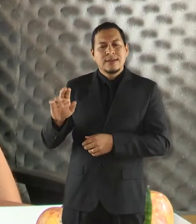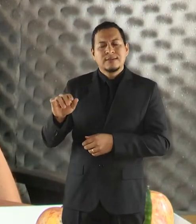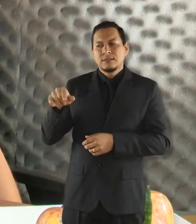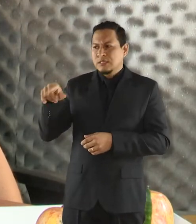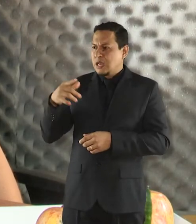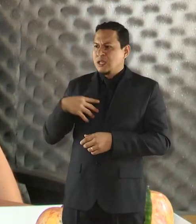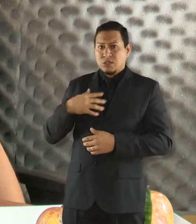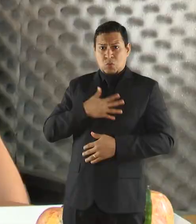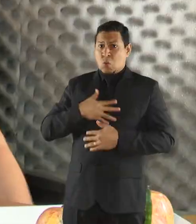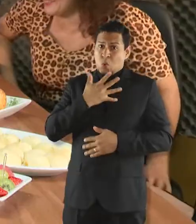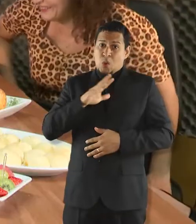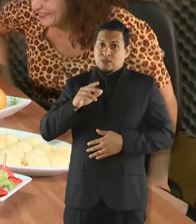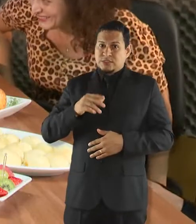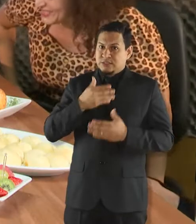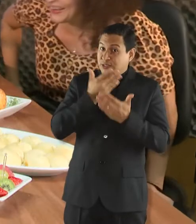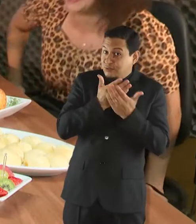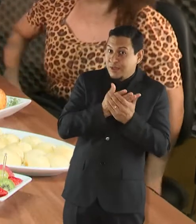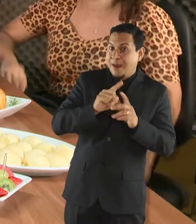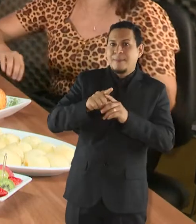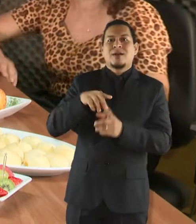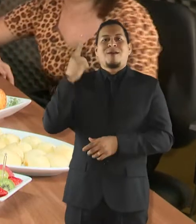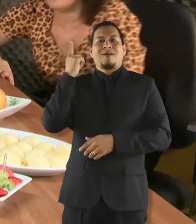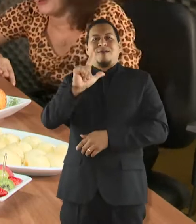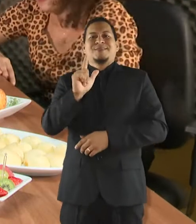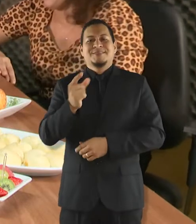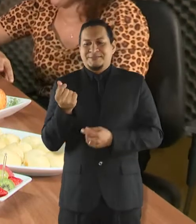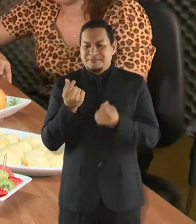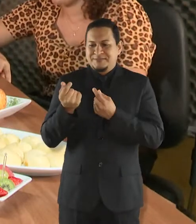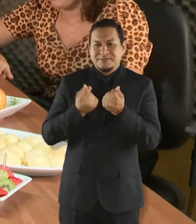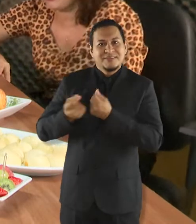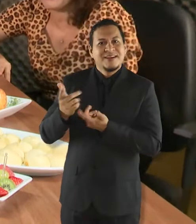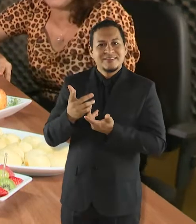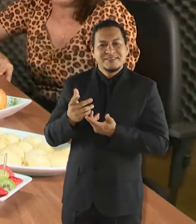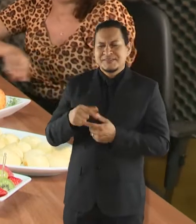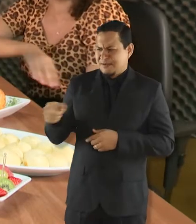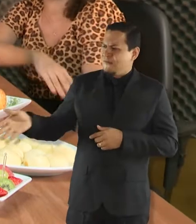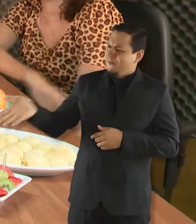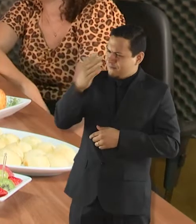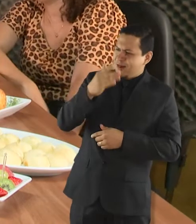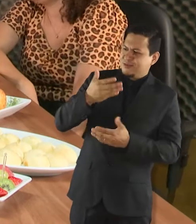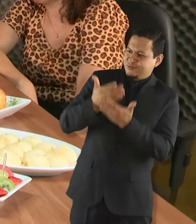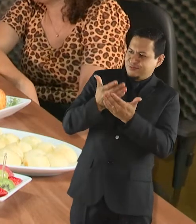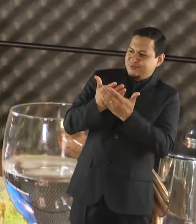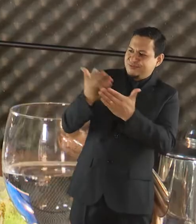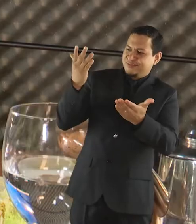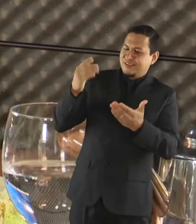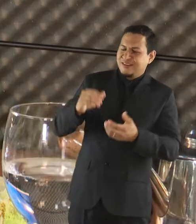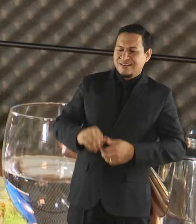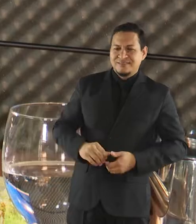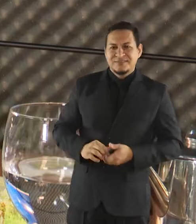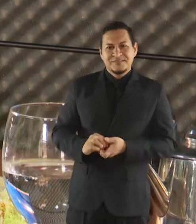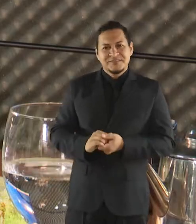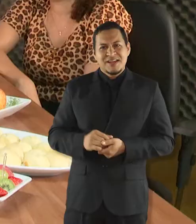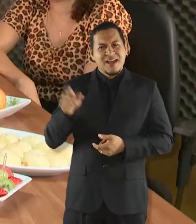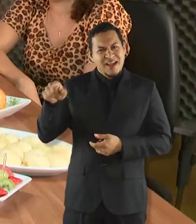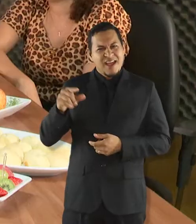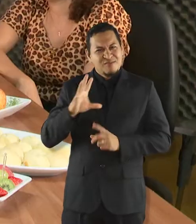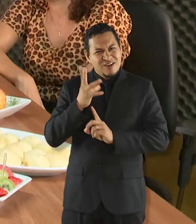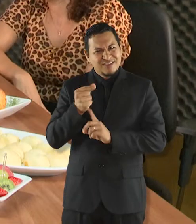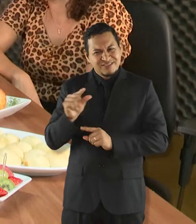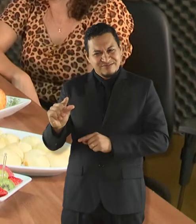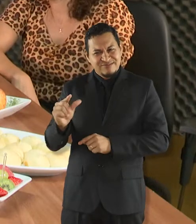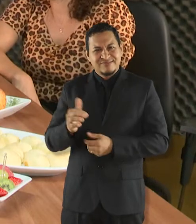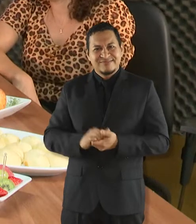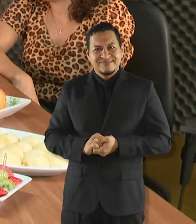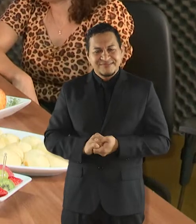esperto, eu não gosto de estudar, mas gosto de, Gosto de ganhar, dinheiro, né? Empreendedor. Vai estudar, Empreendedor menino. de palco. É um